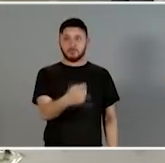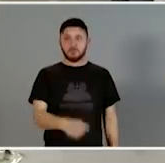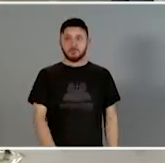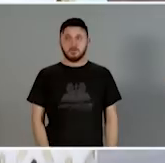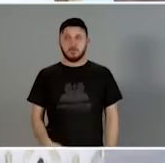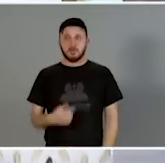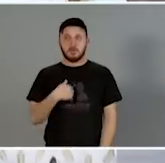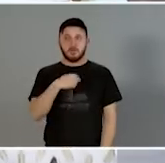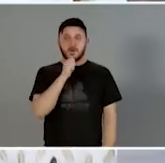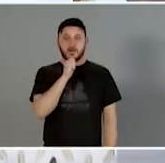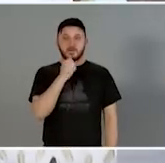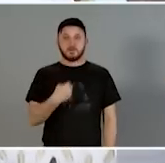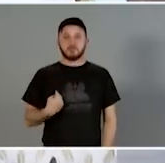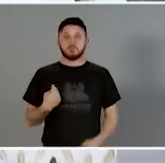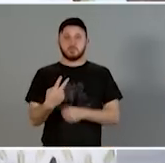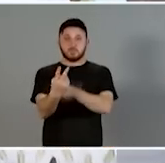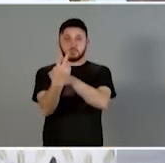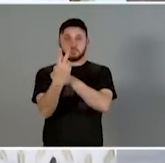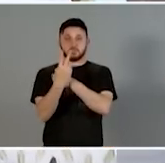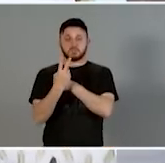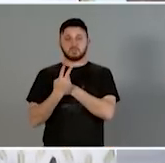eu ainda estou me protegendo,